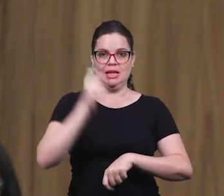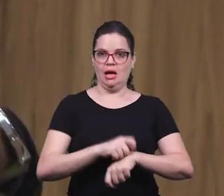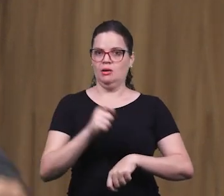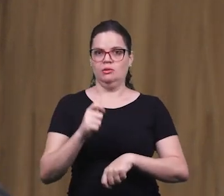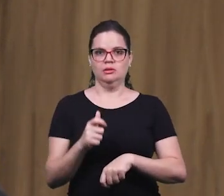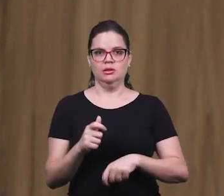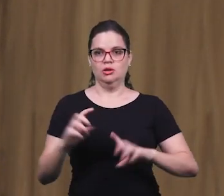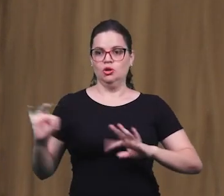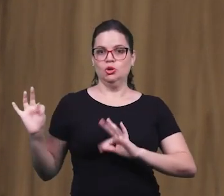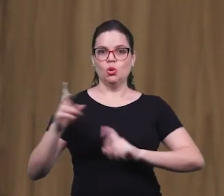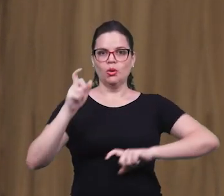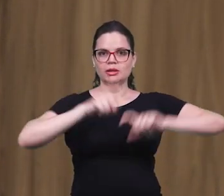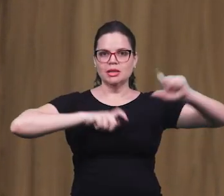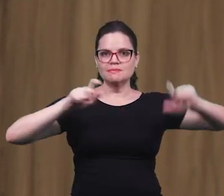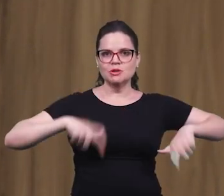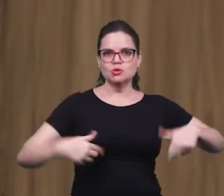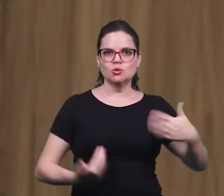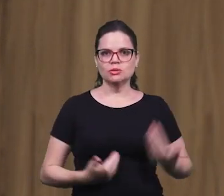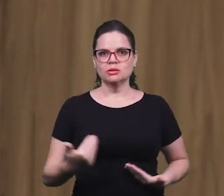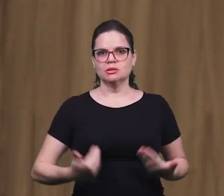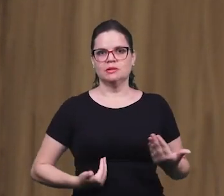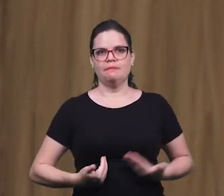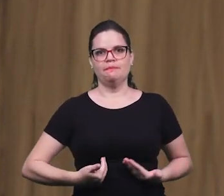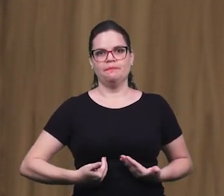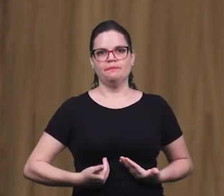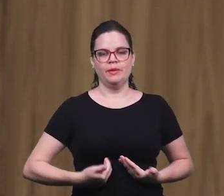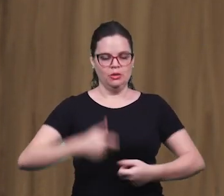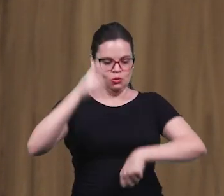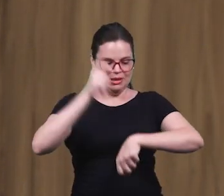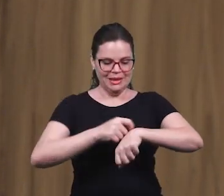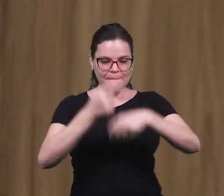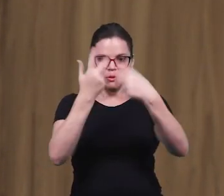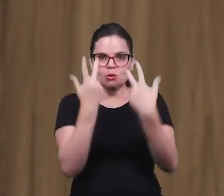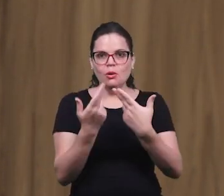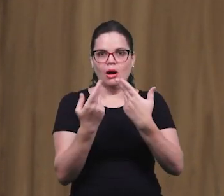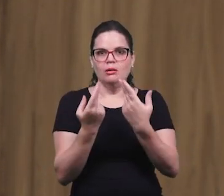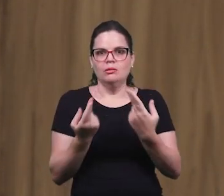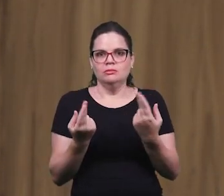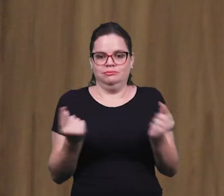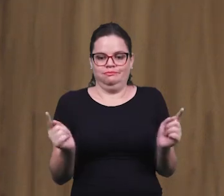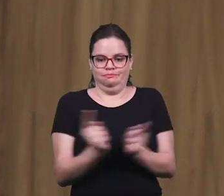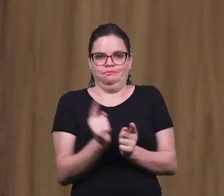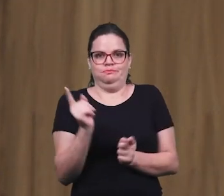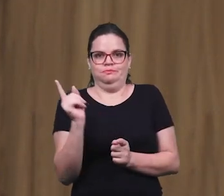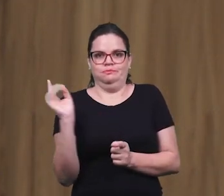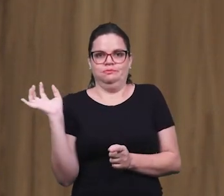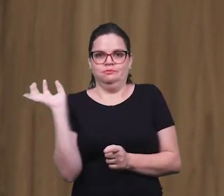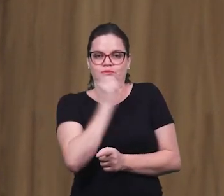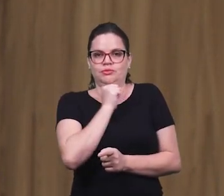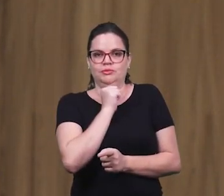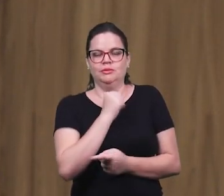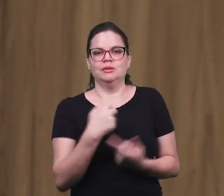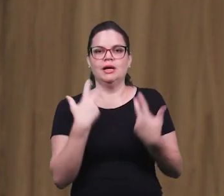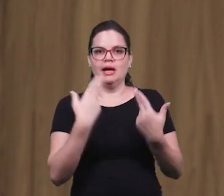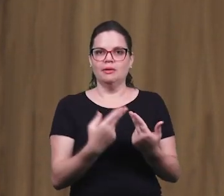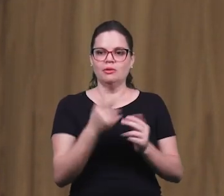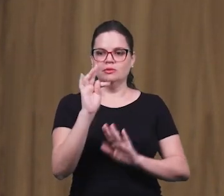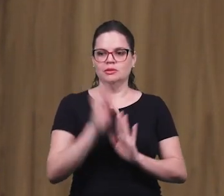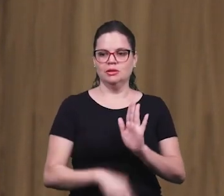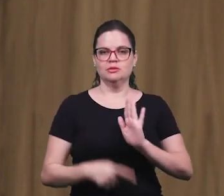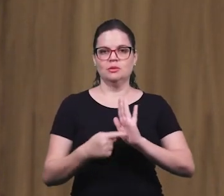instante, com todas as pessoas, naquela unidade de tempo. Então, o arrebatamento, como Cantares fala aqui,